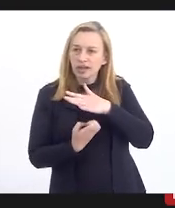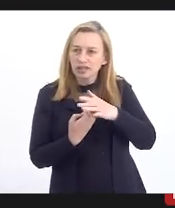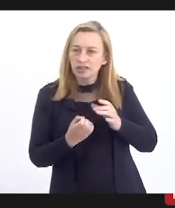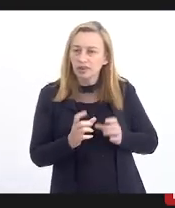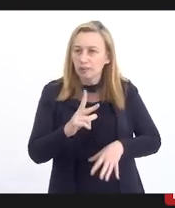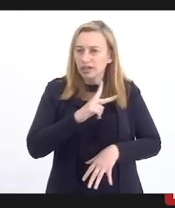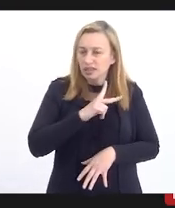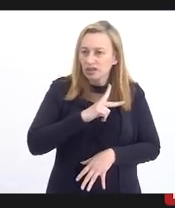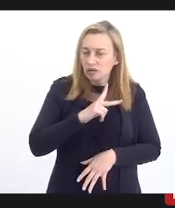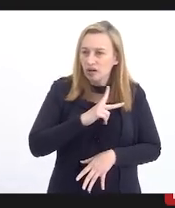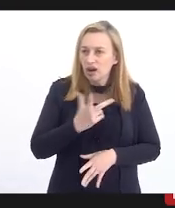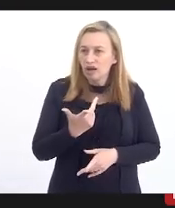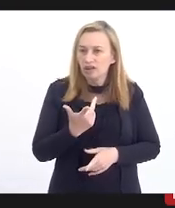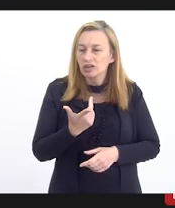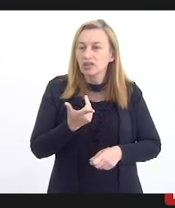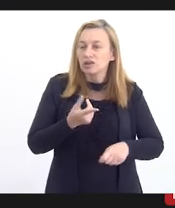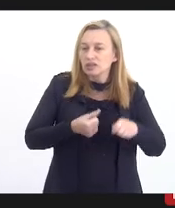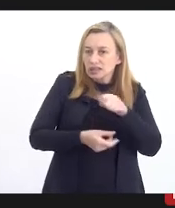que